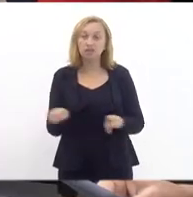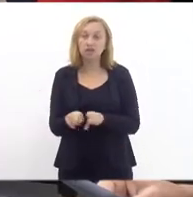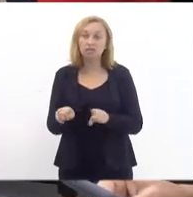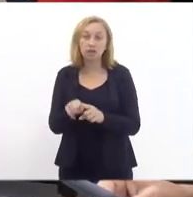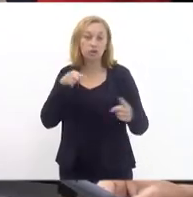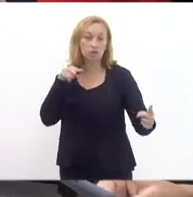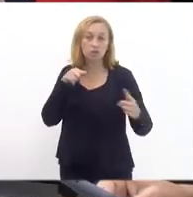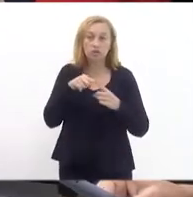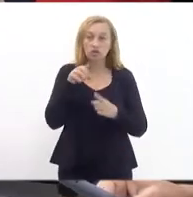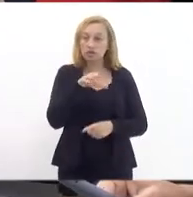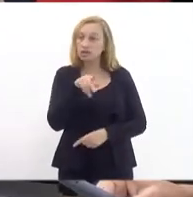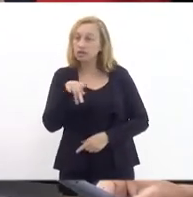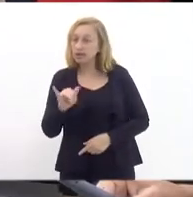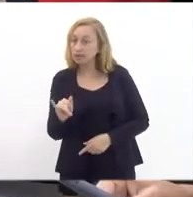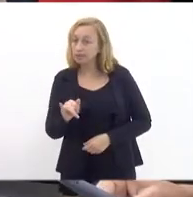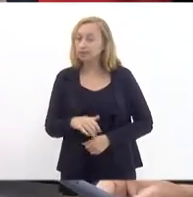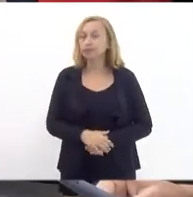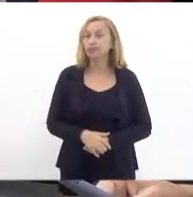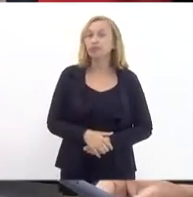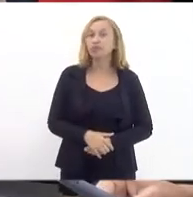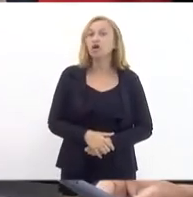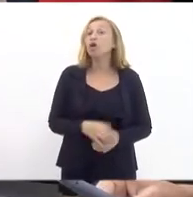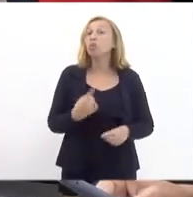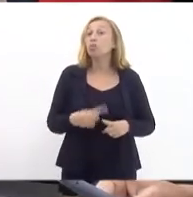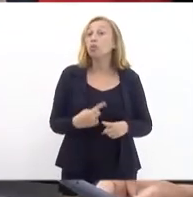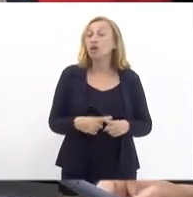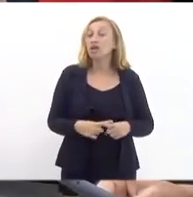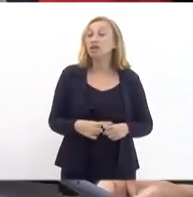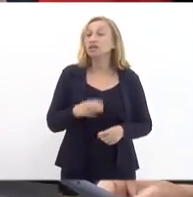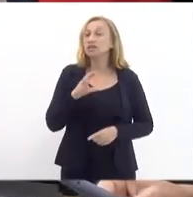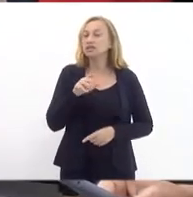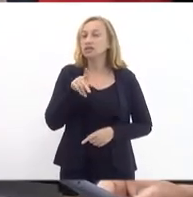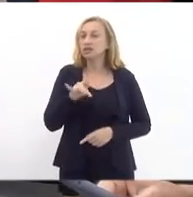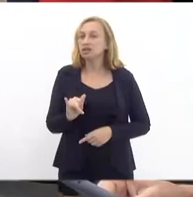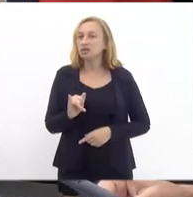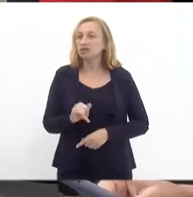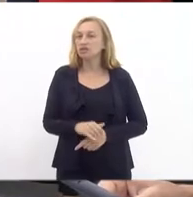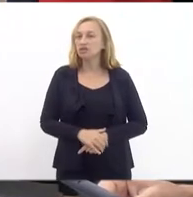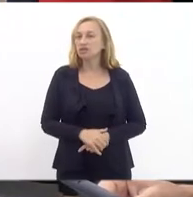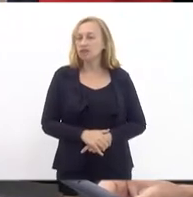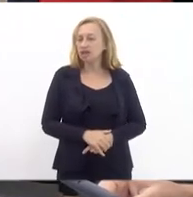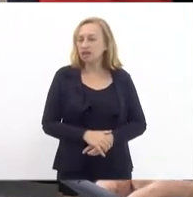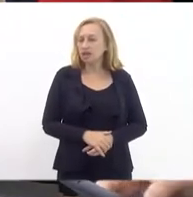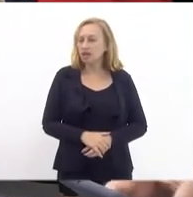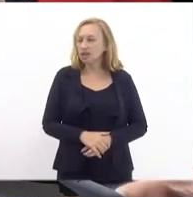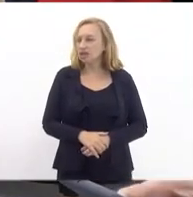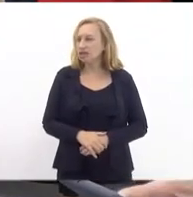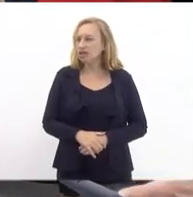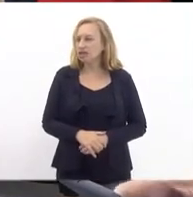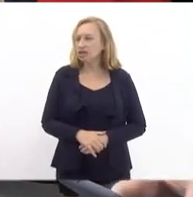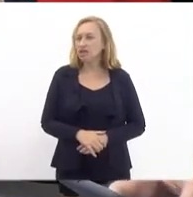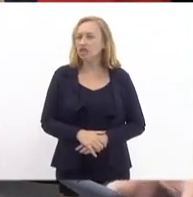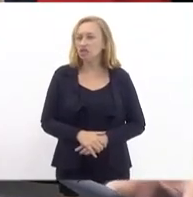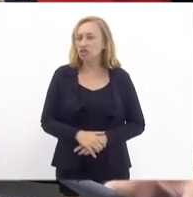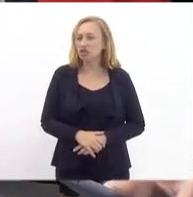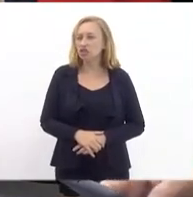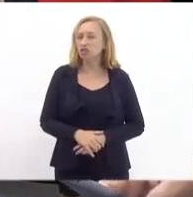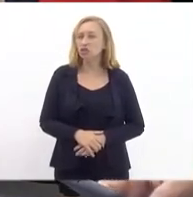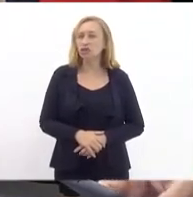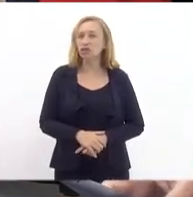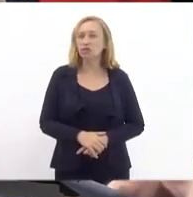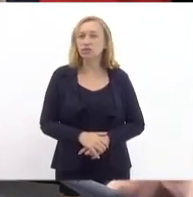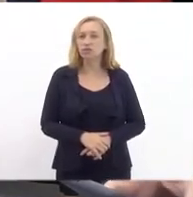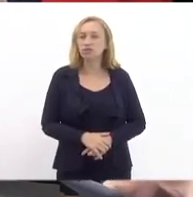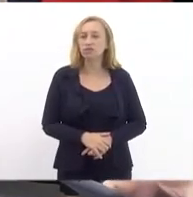da CPI. Né? E por que a CPI... através da nossa presidente, convidou o